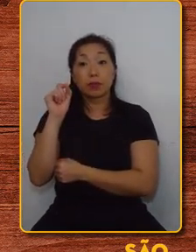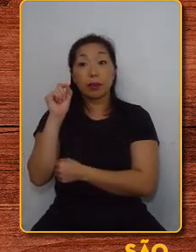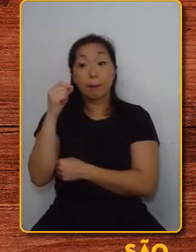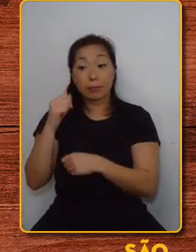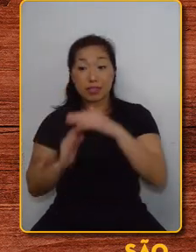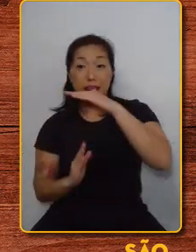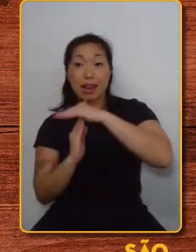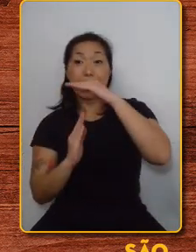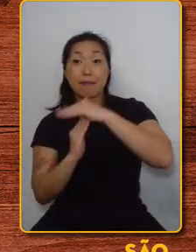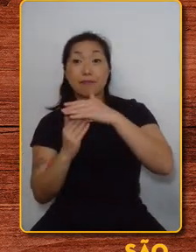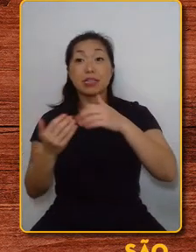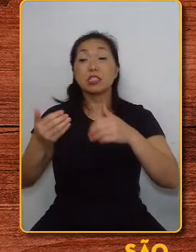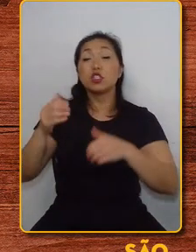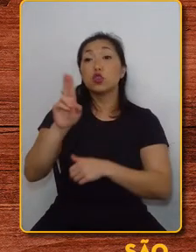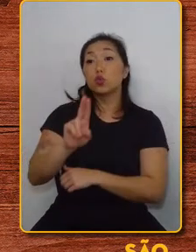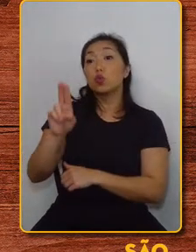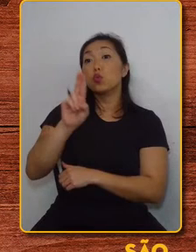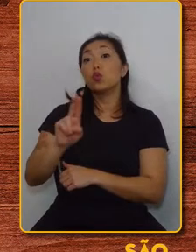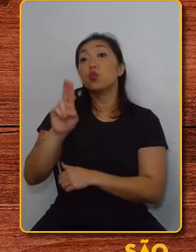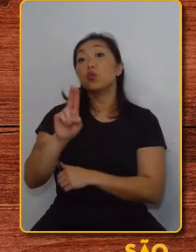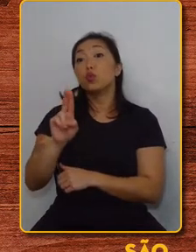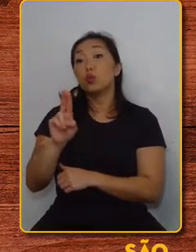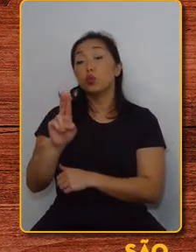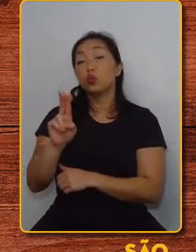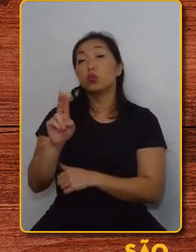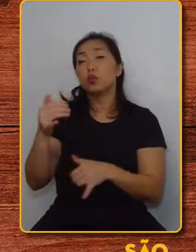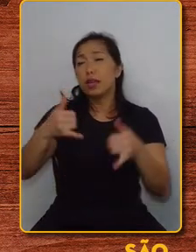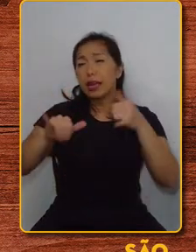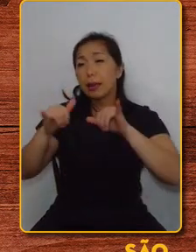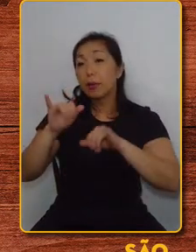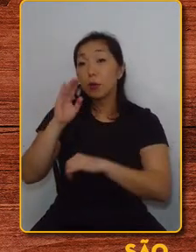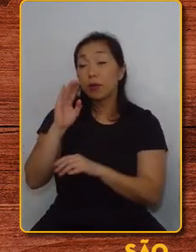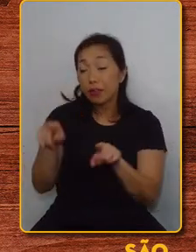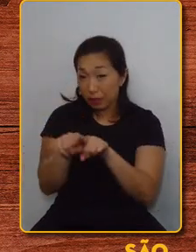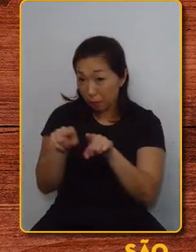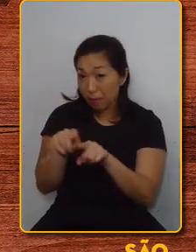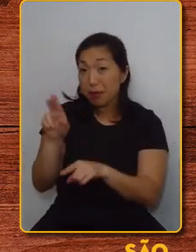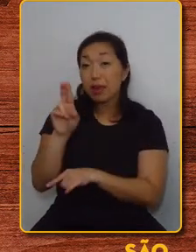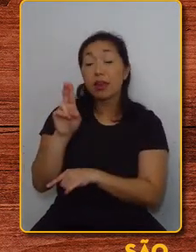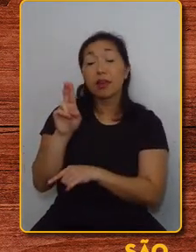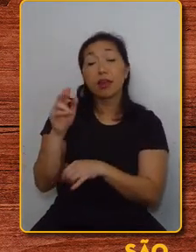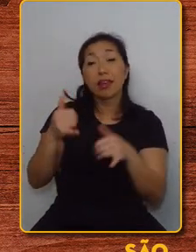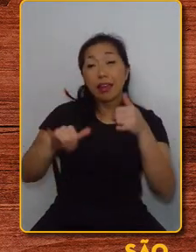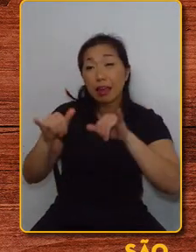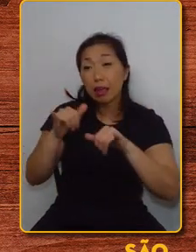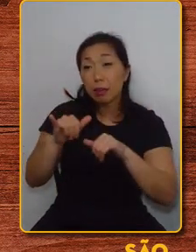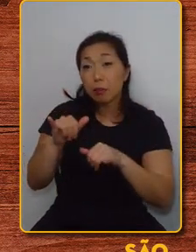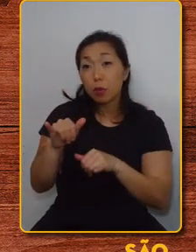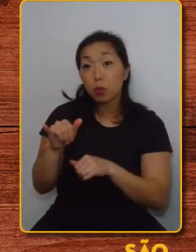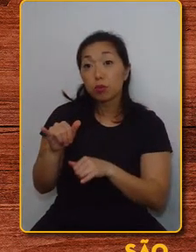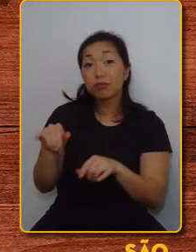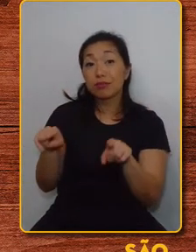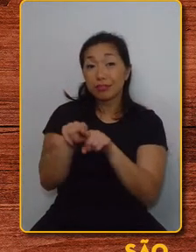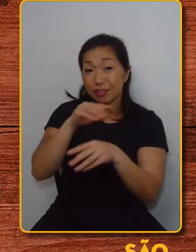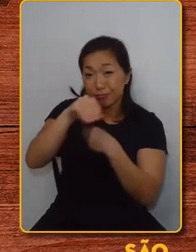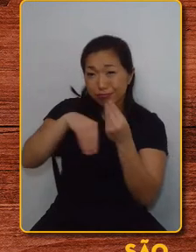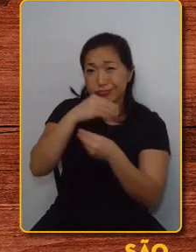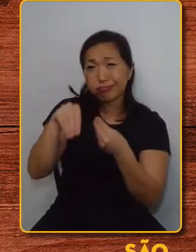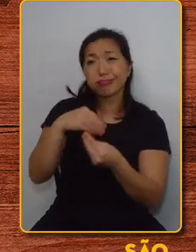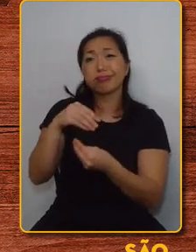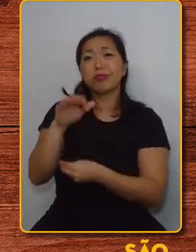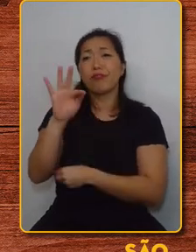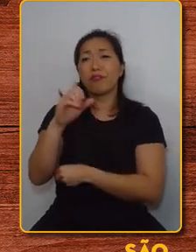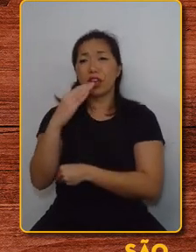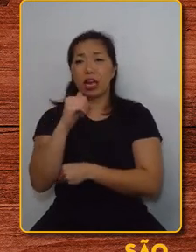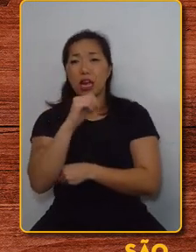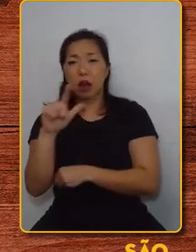resíduos fecais, para decomposição de gorduras, para usar na alimentação.